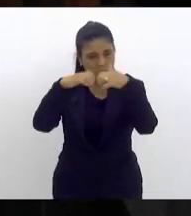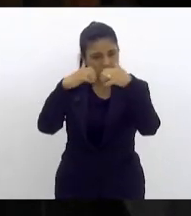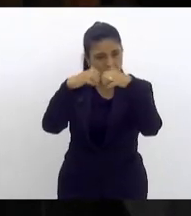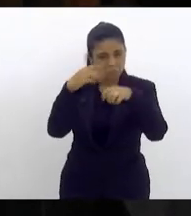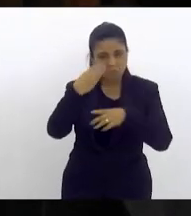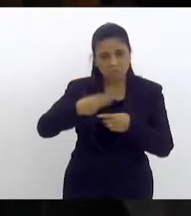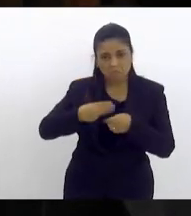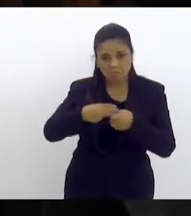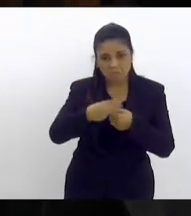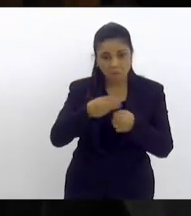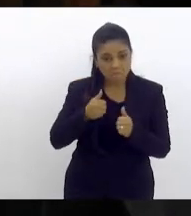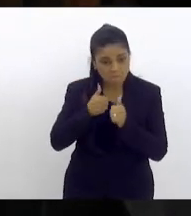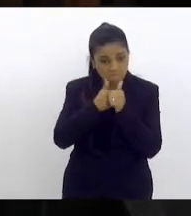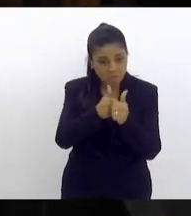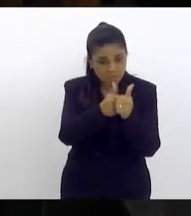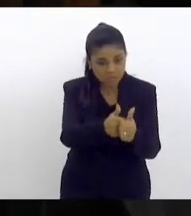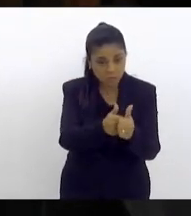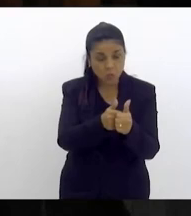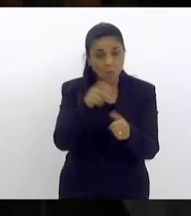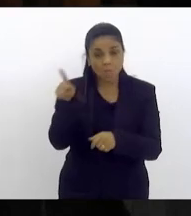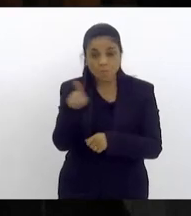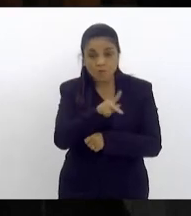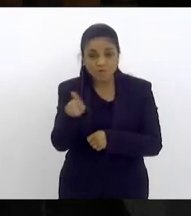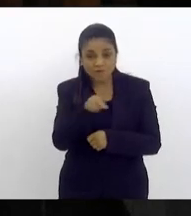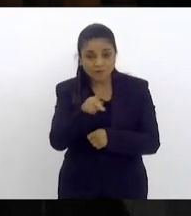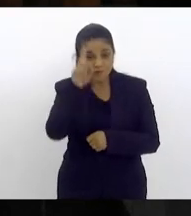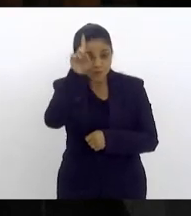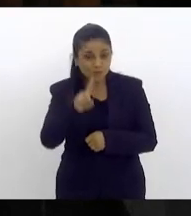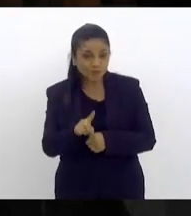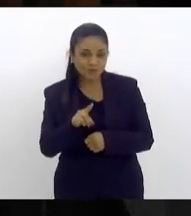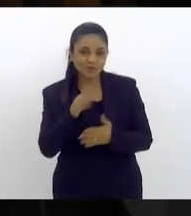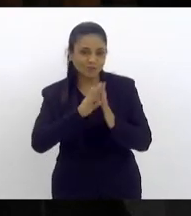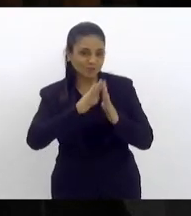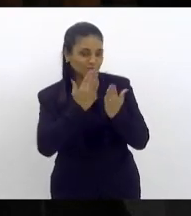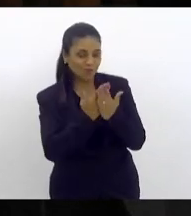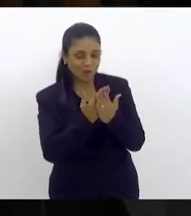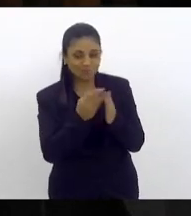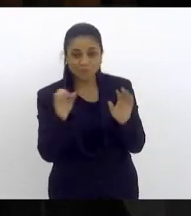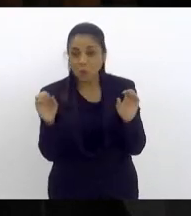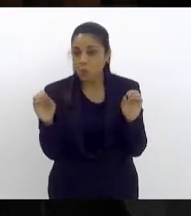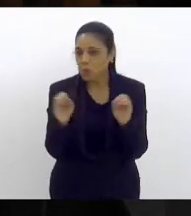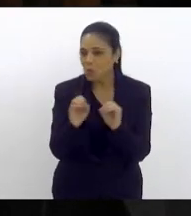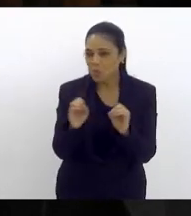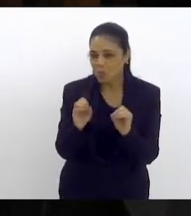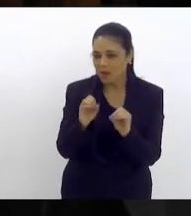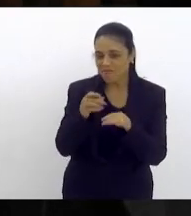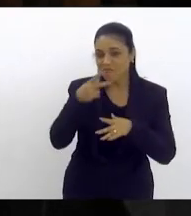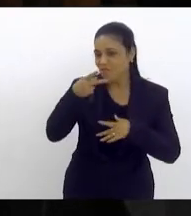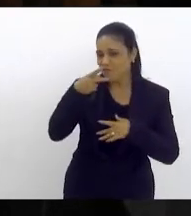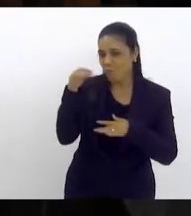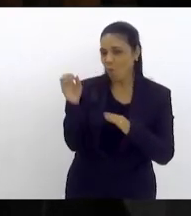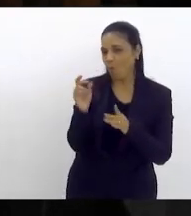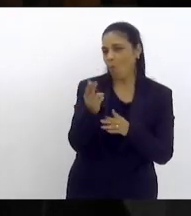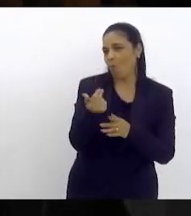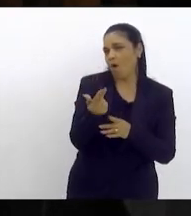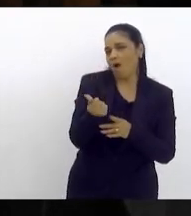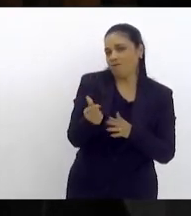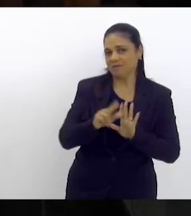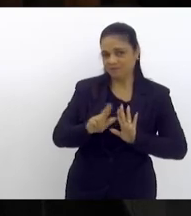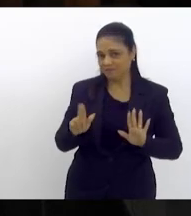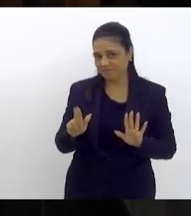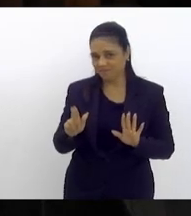perseguiu o professor a diretora de escola e nunca vi vossa excelência fazer nenhum comentário sobre isso Nunca Viva a silêncio